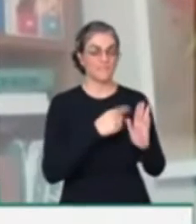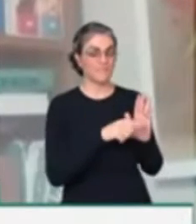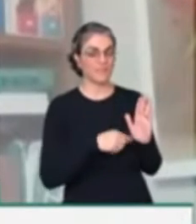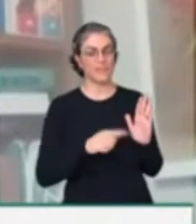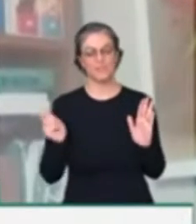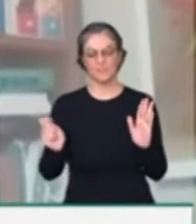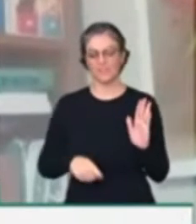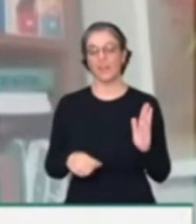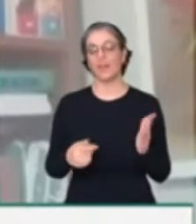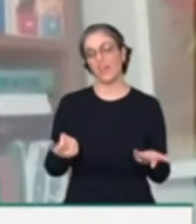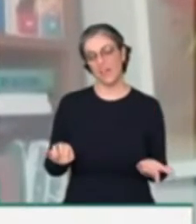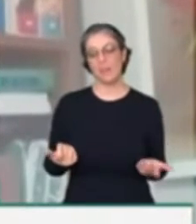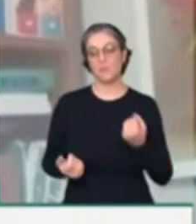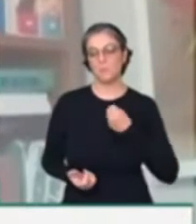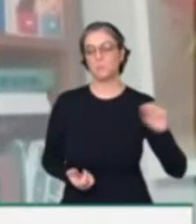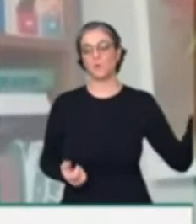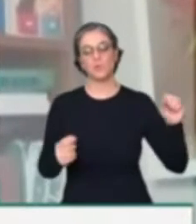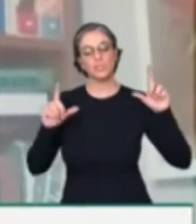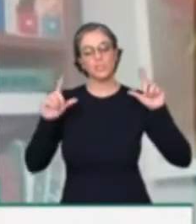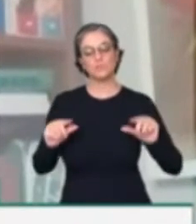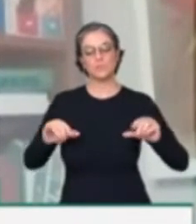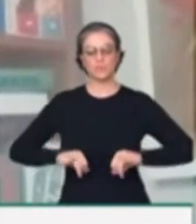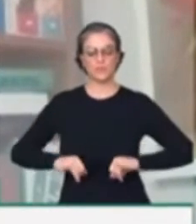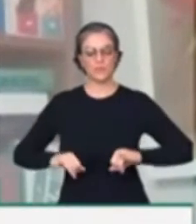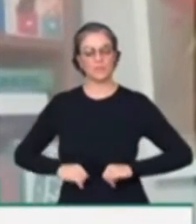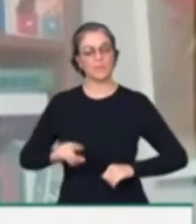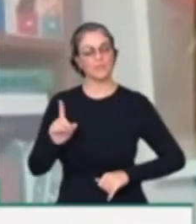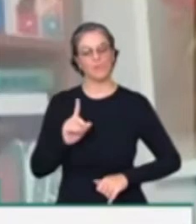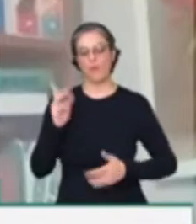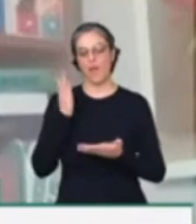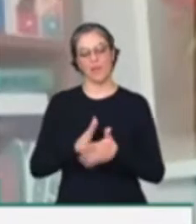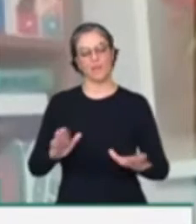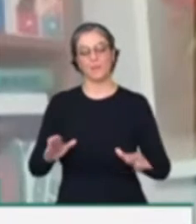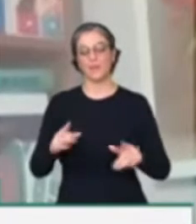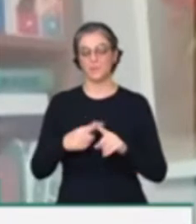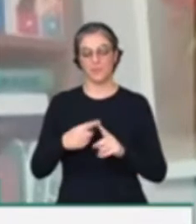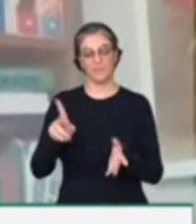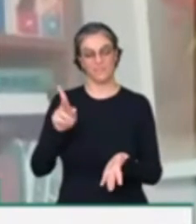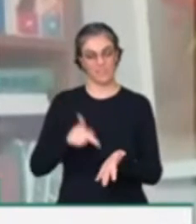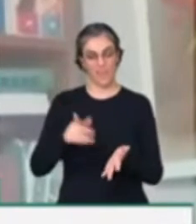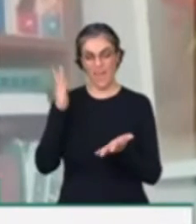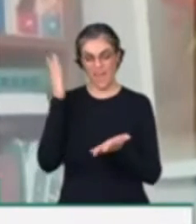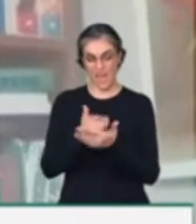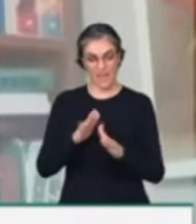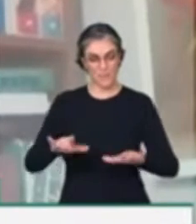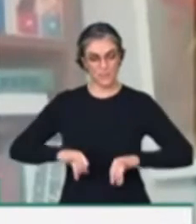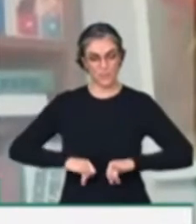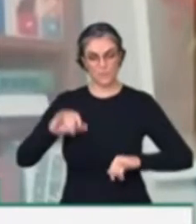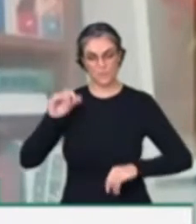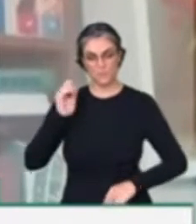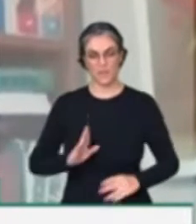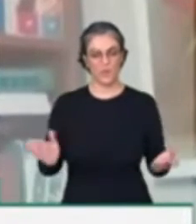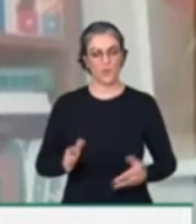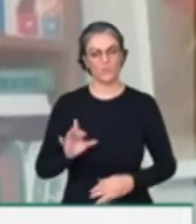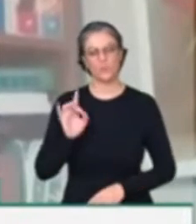nosso sofrimento. Diminuir, não acabar, porque para dar fim a esse sofrimento, senhor presidente, somente